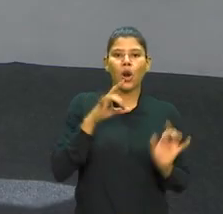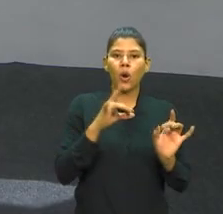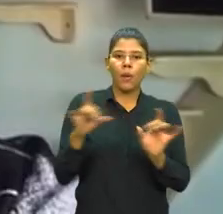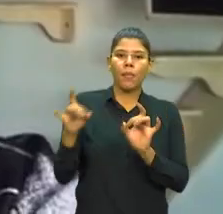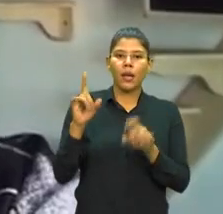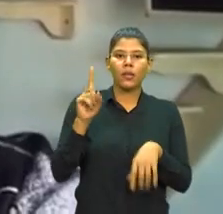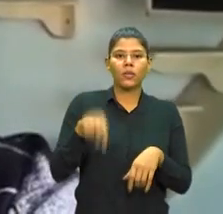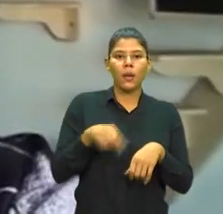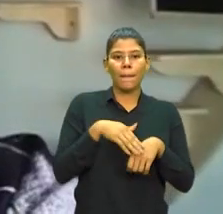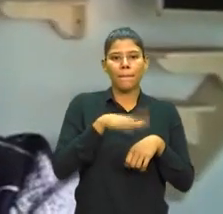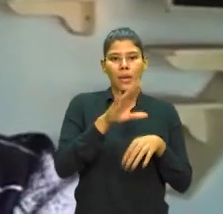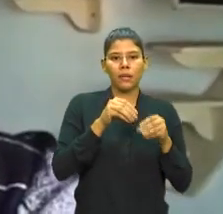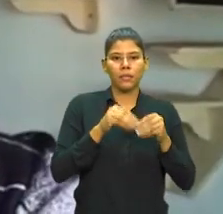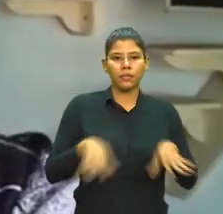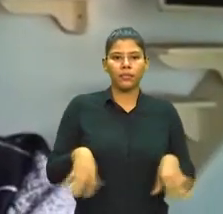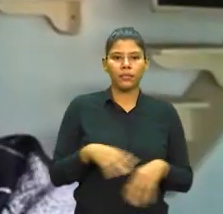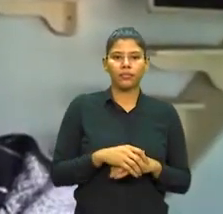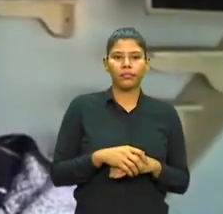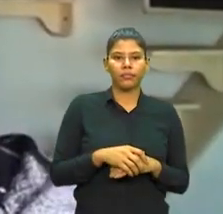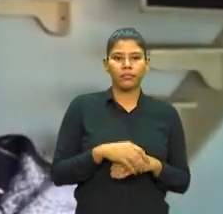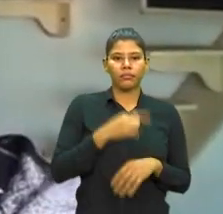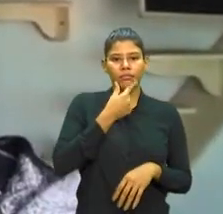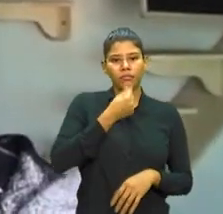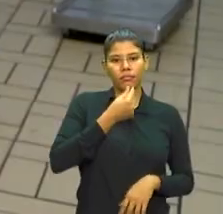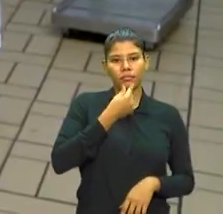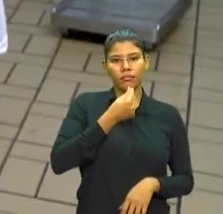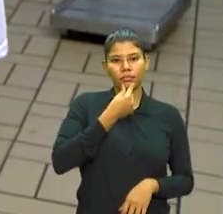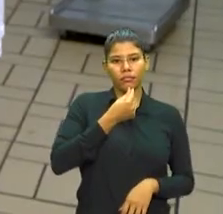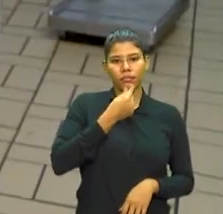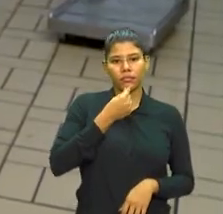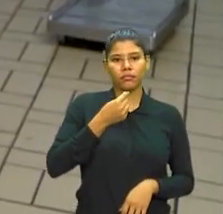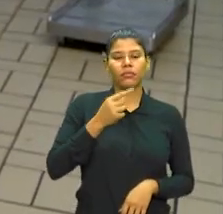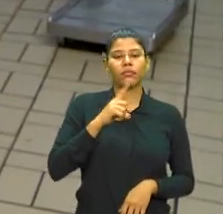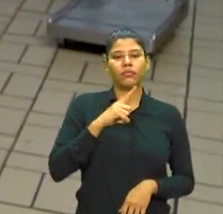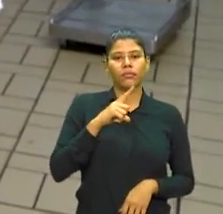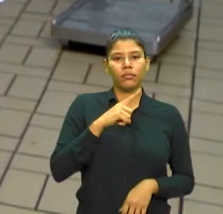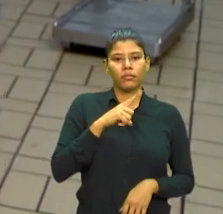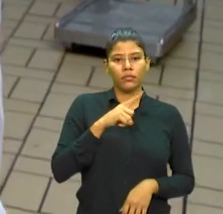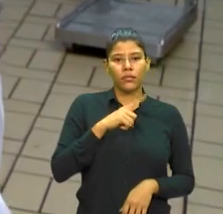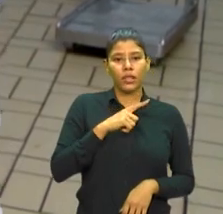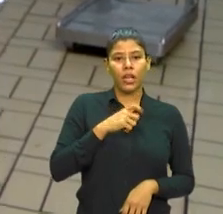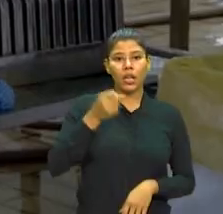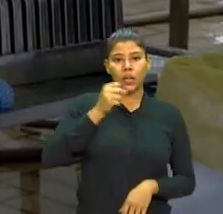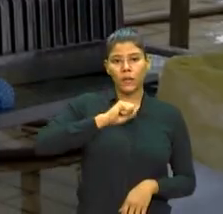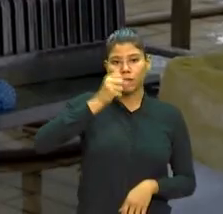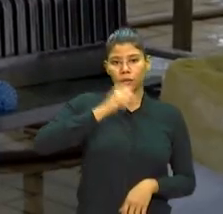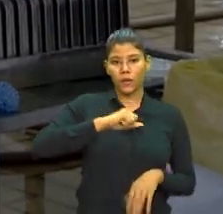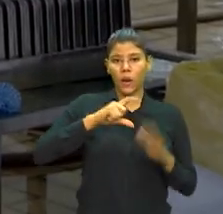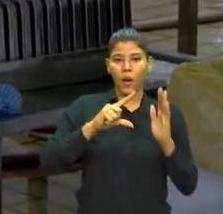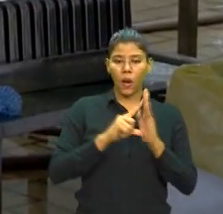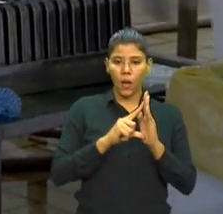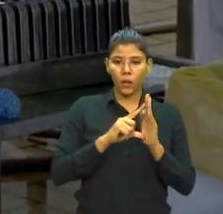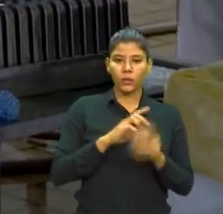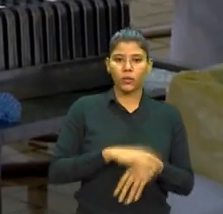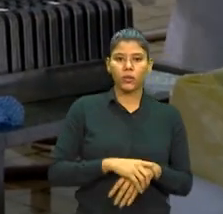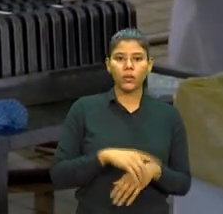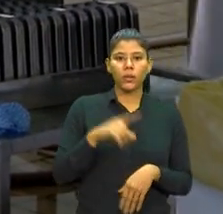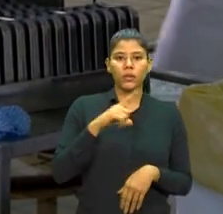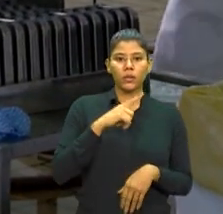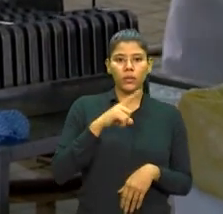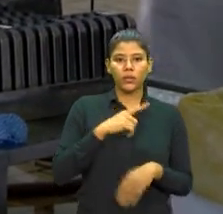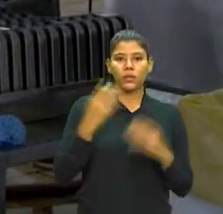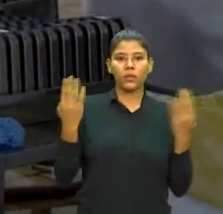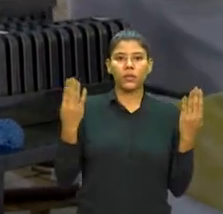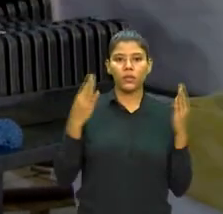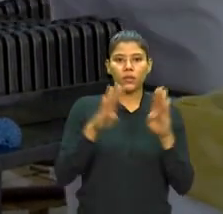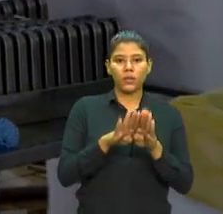Ilan tem uma sorveteria e assim como milhares de empresários passou por maus bocados durante a pandemia ele teve a até que fechar um negócio